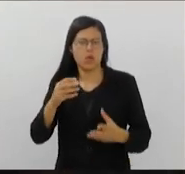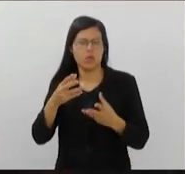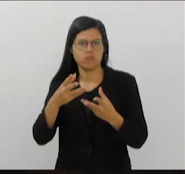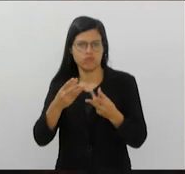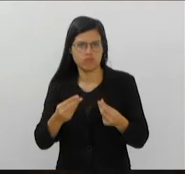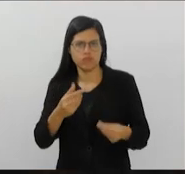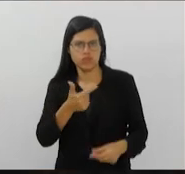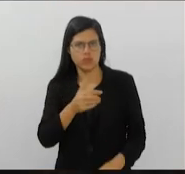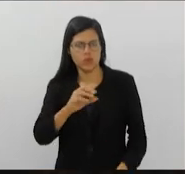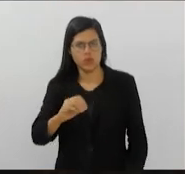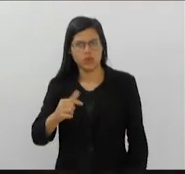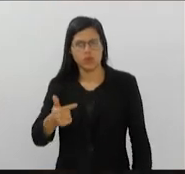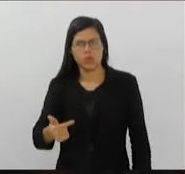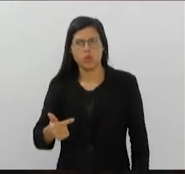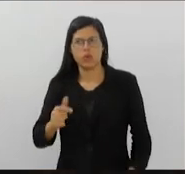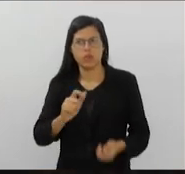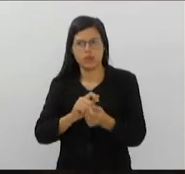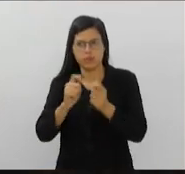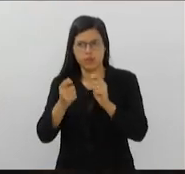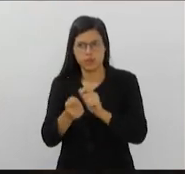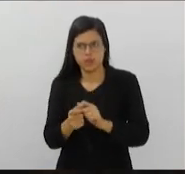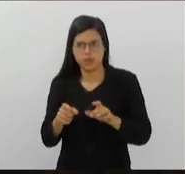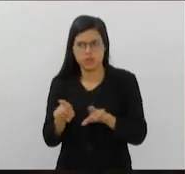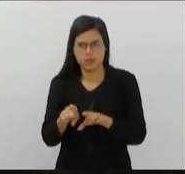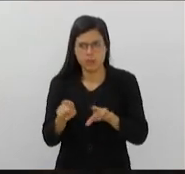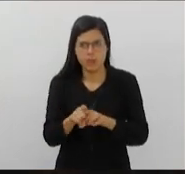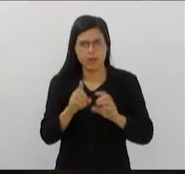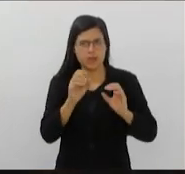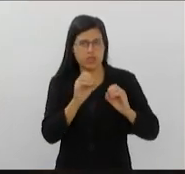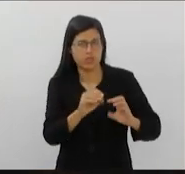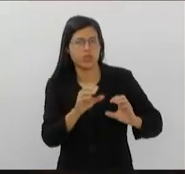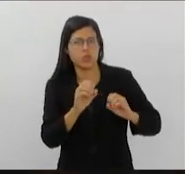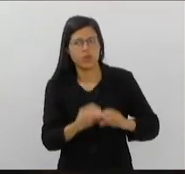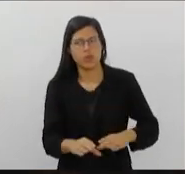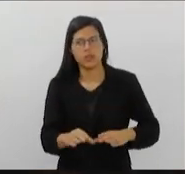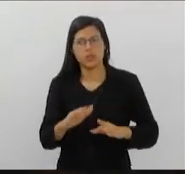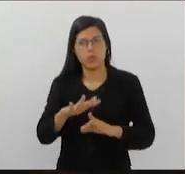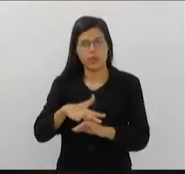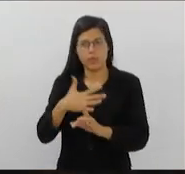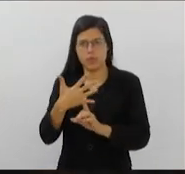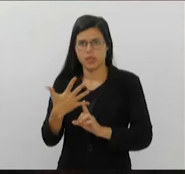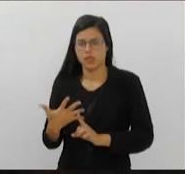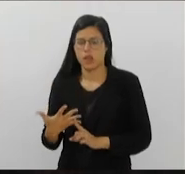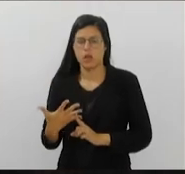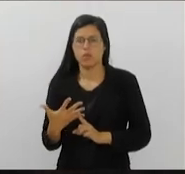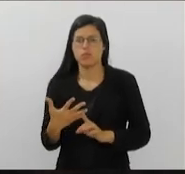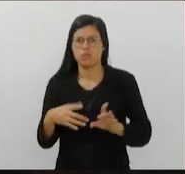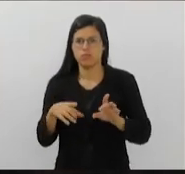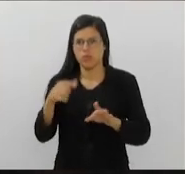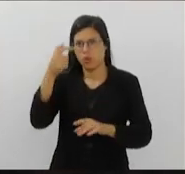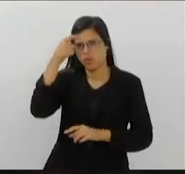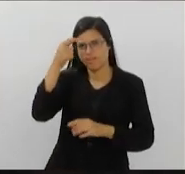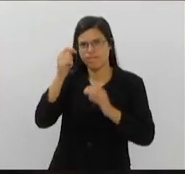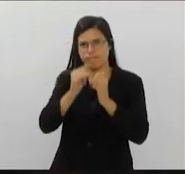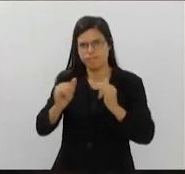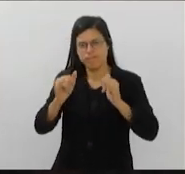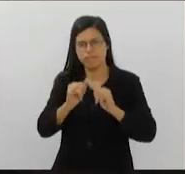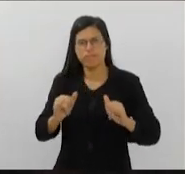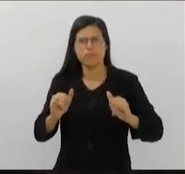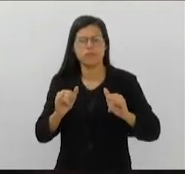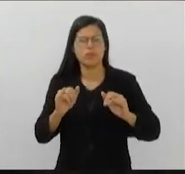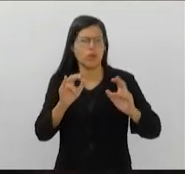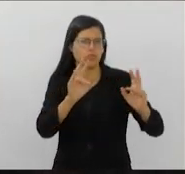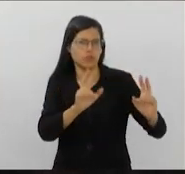adaptação. Vamos ter também uma câmara técnica de educação ambiental e a questão da conscientização e sensibilização em